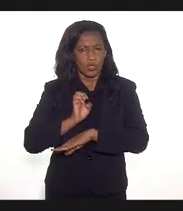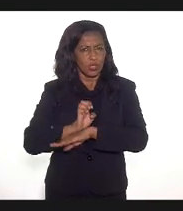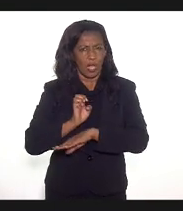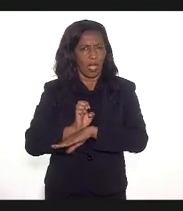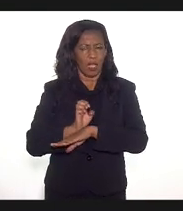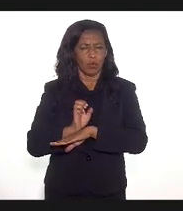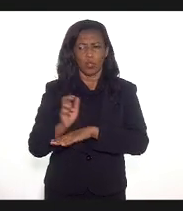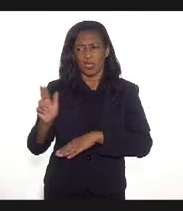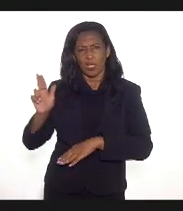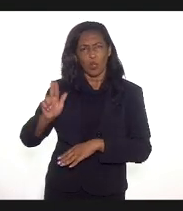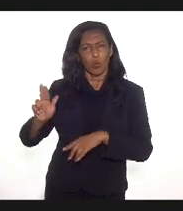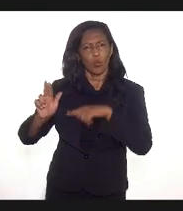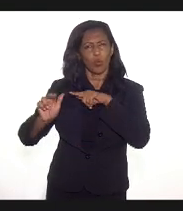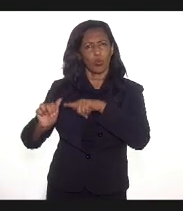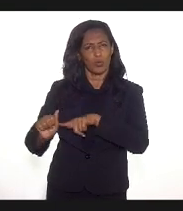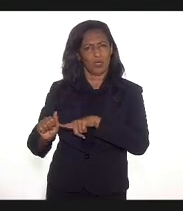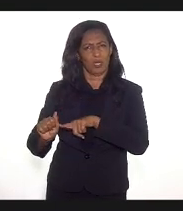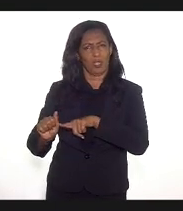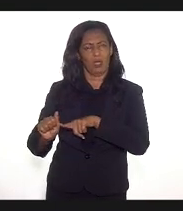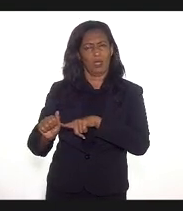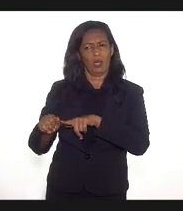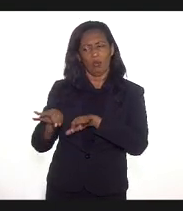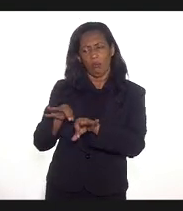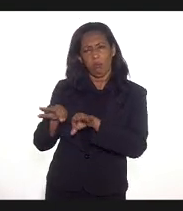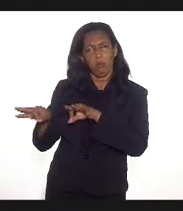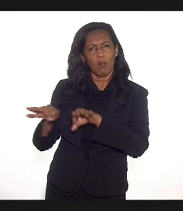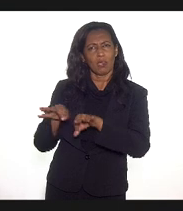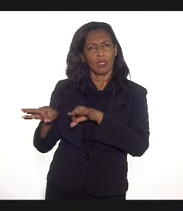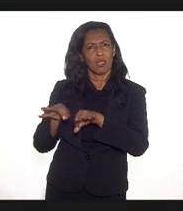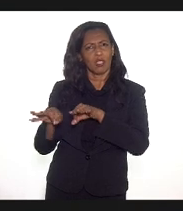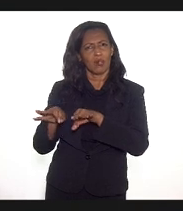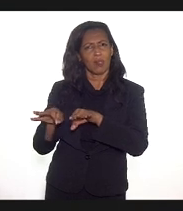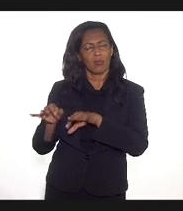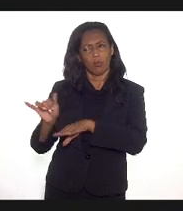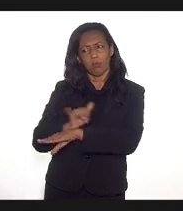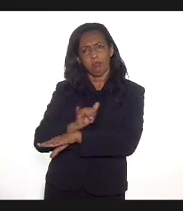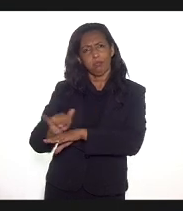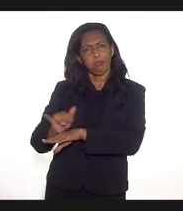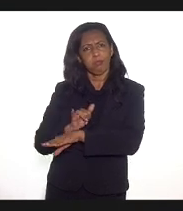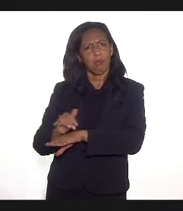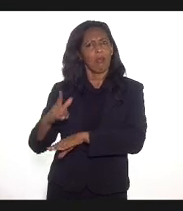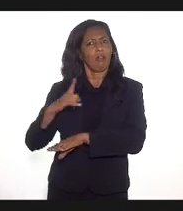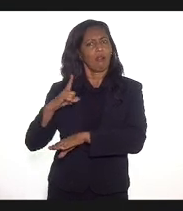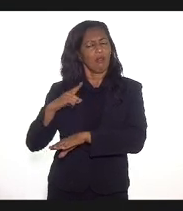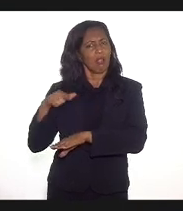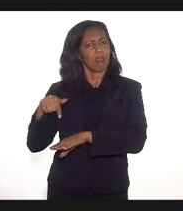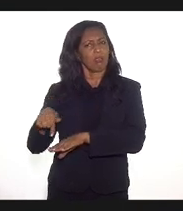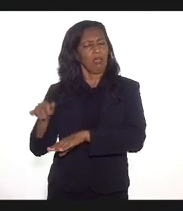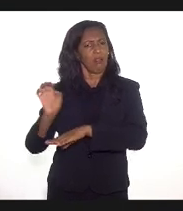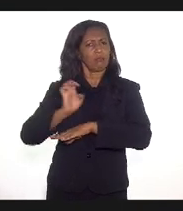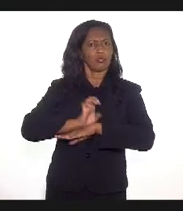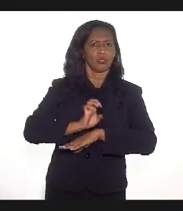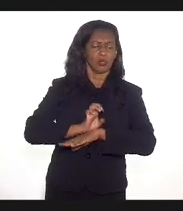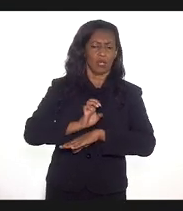tem de planejamento. Né? O deputado Paulo cita o planejamento estratégico, que inexiste no nosso Estado,